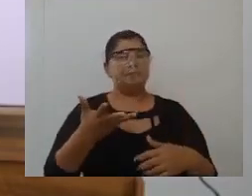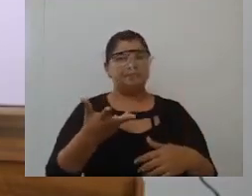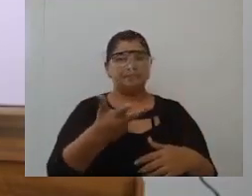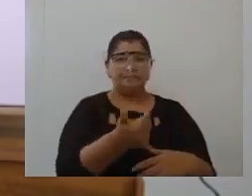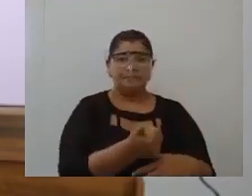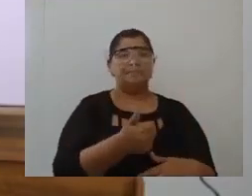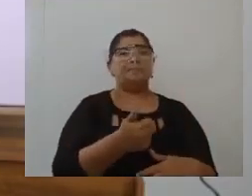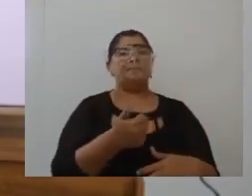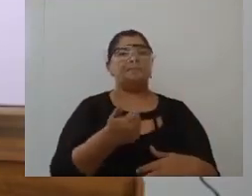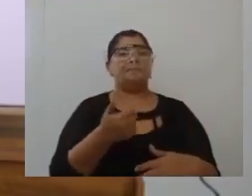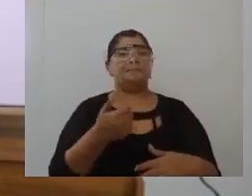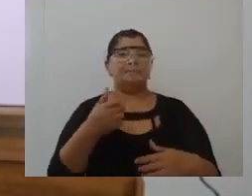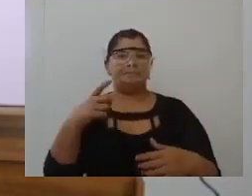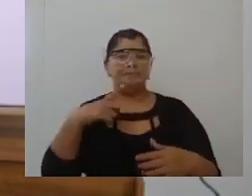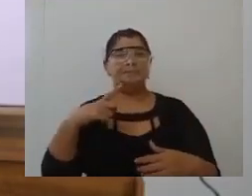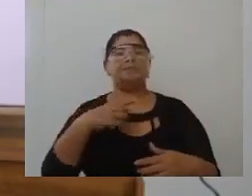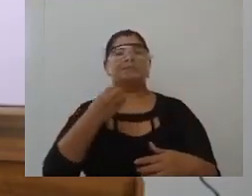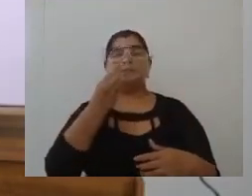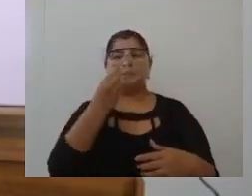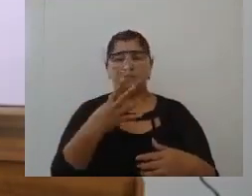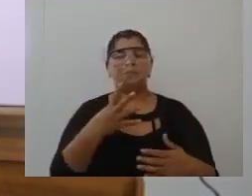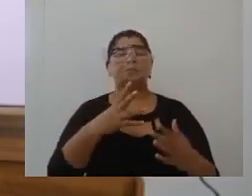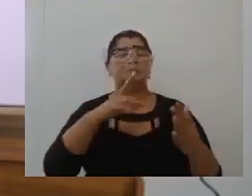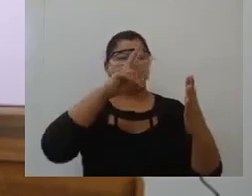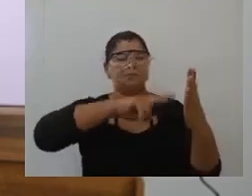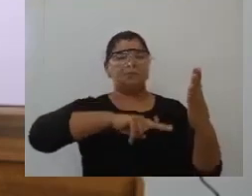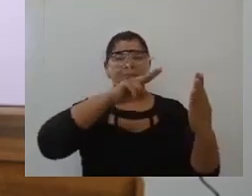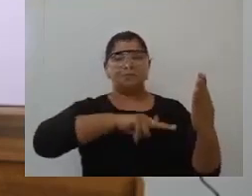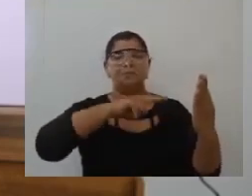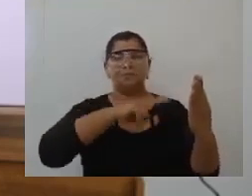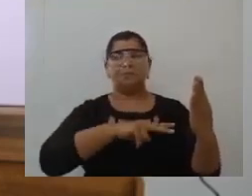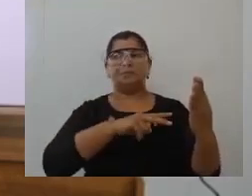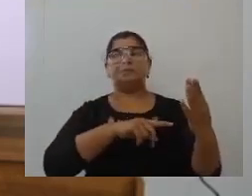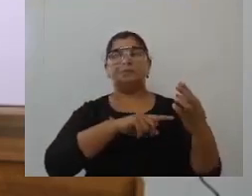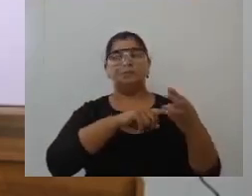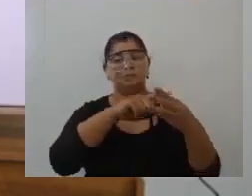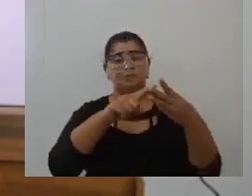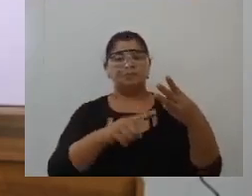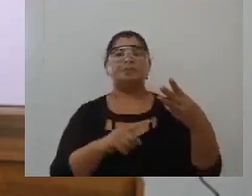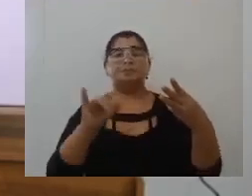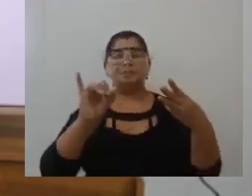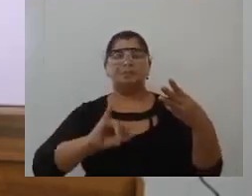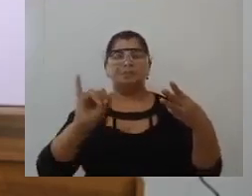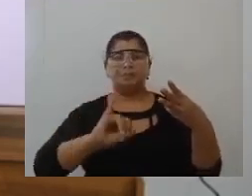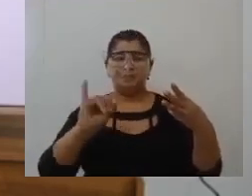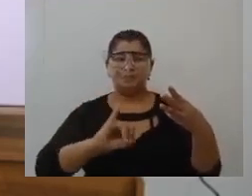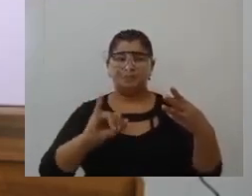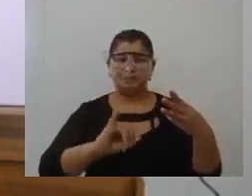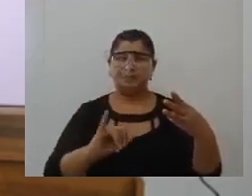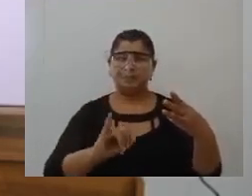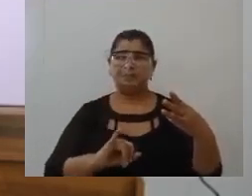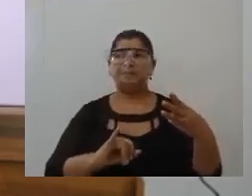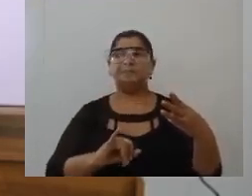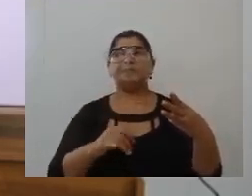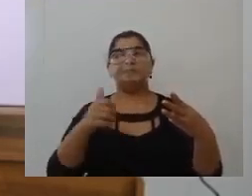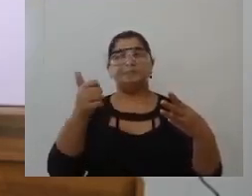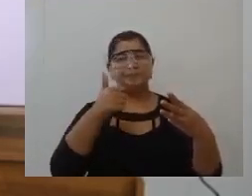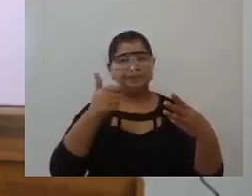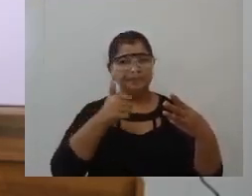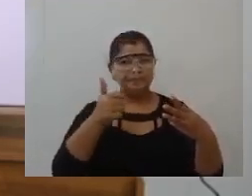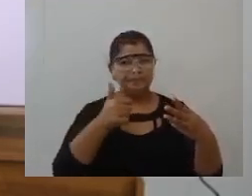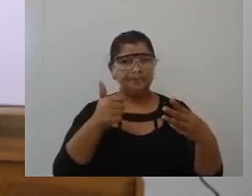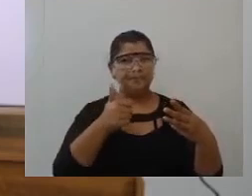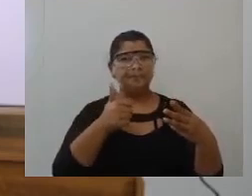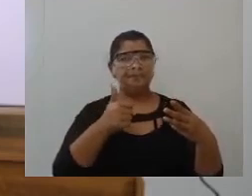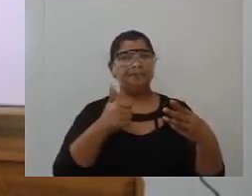leitura eficaz. Você é um bom leitor se estiver enquadrado aqui nesse segundo conceito. O primeiro conceito que eu disse é